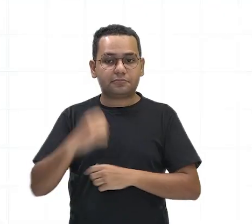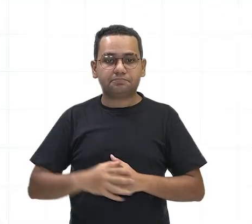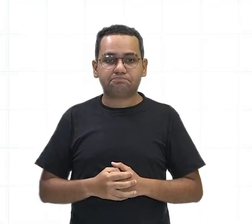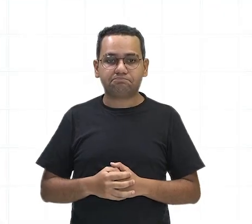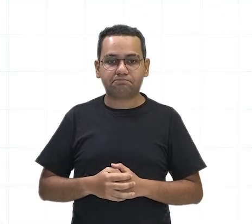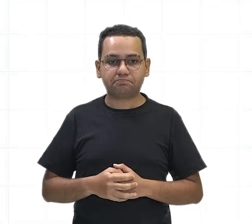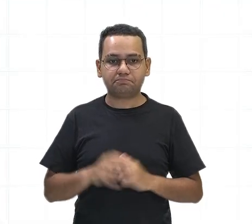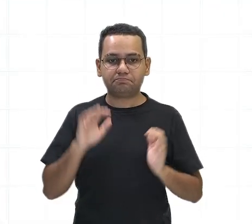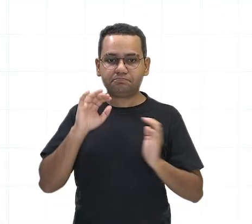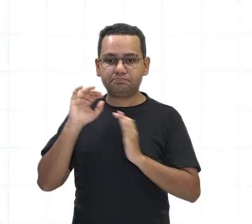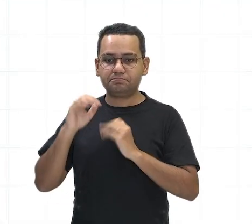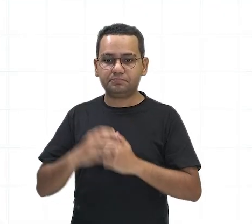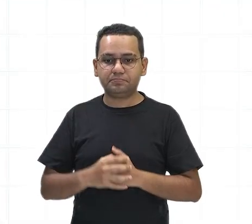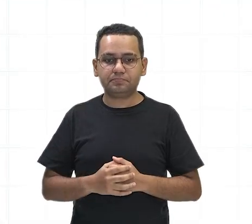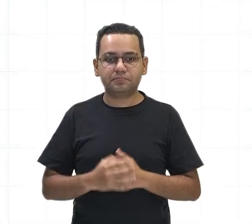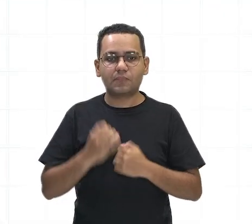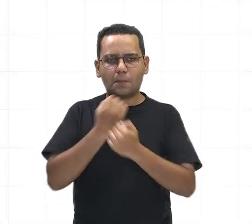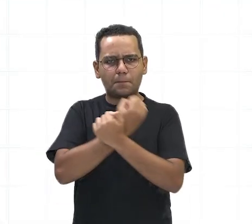malária.